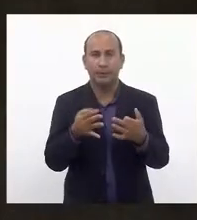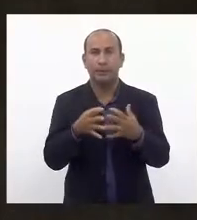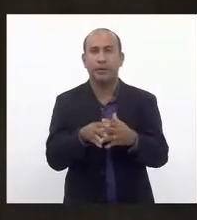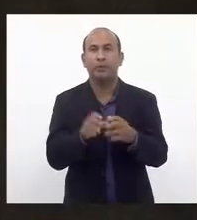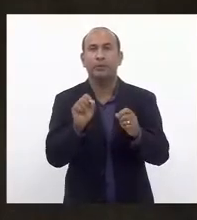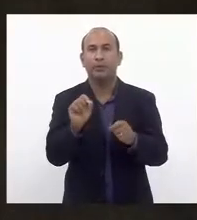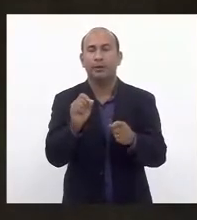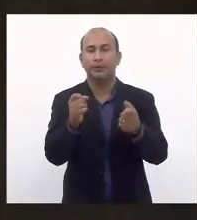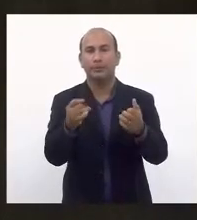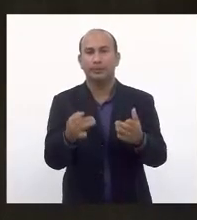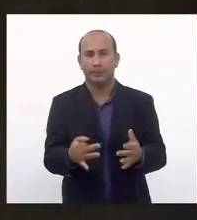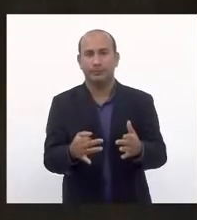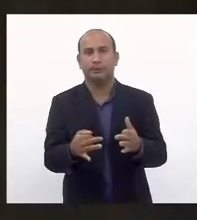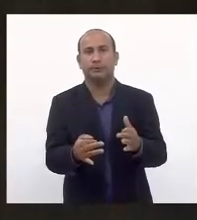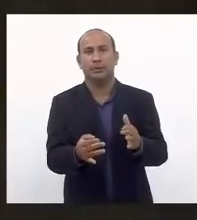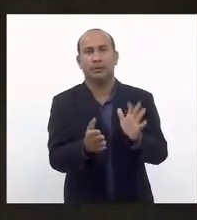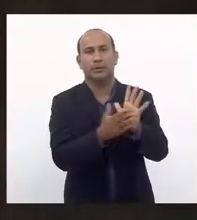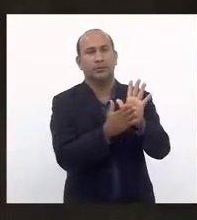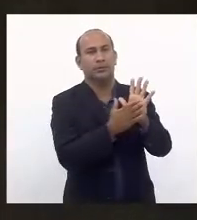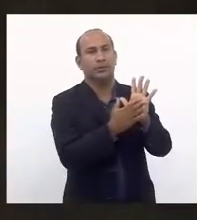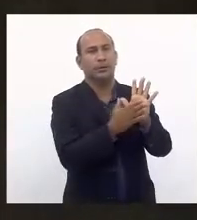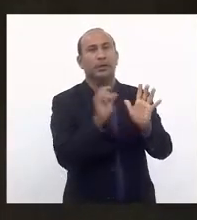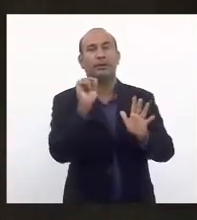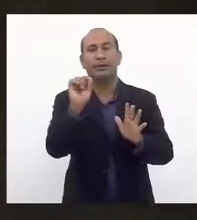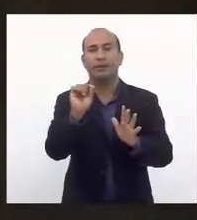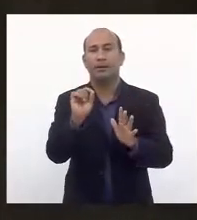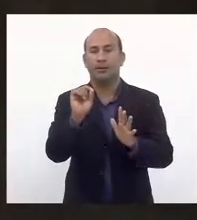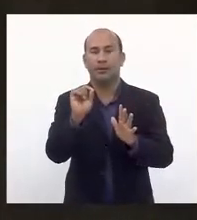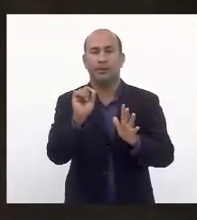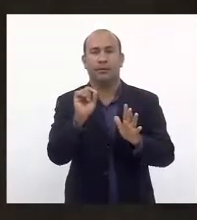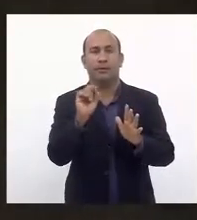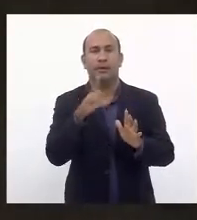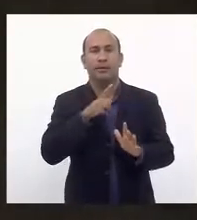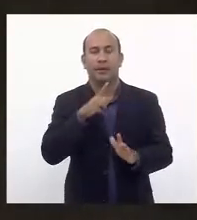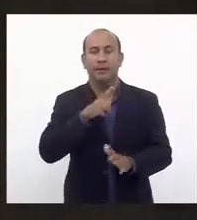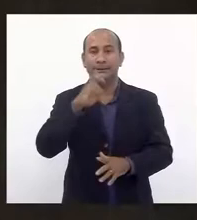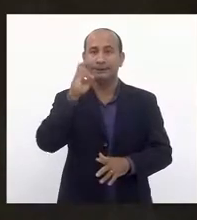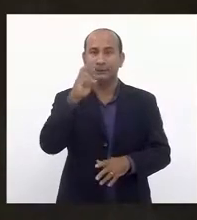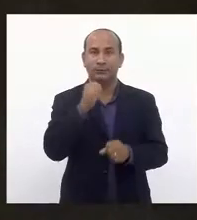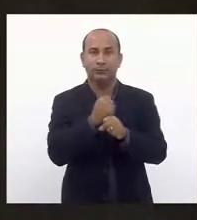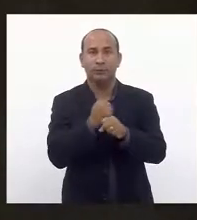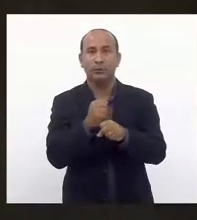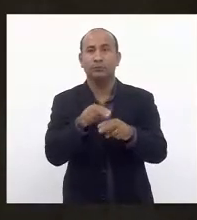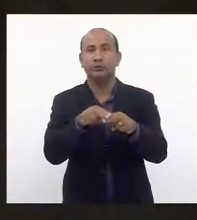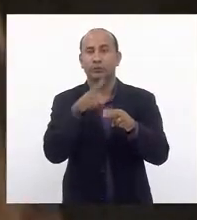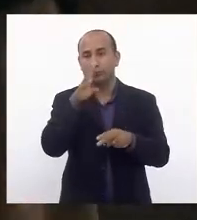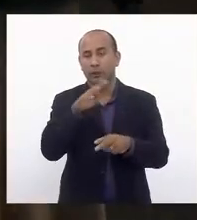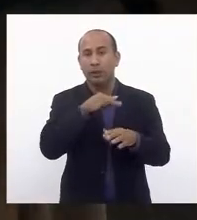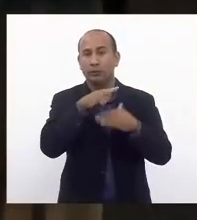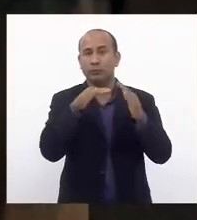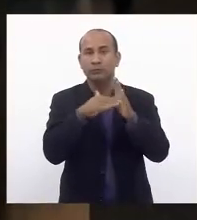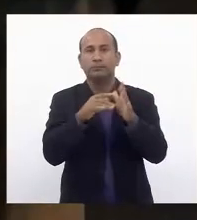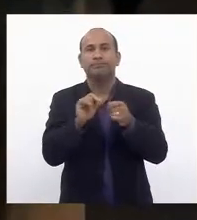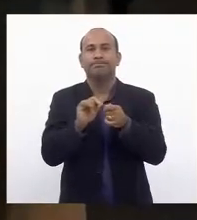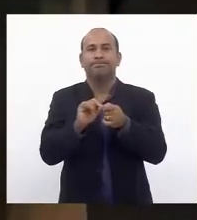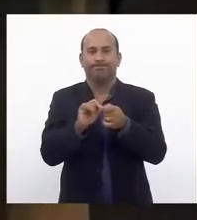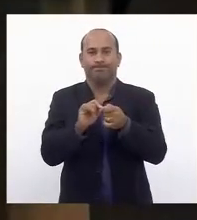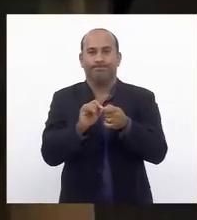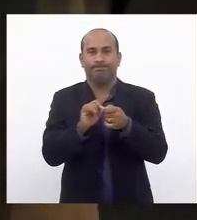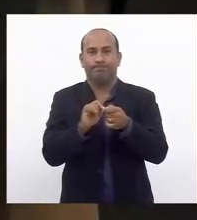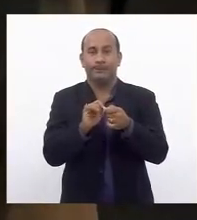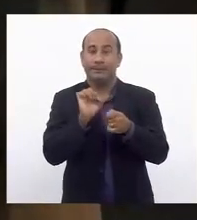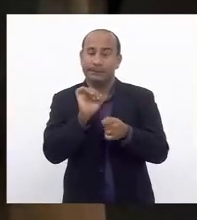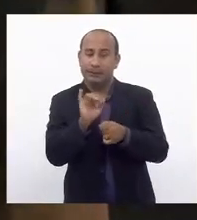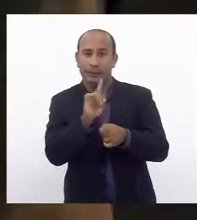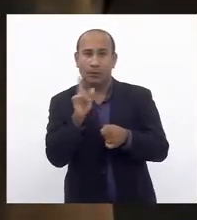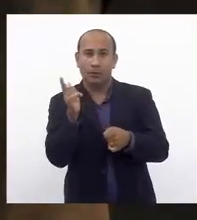o que diz a proposta? Que o Tribunal tem 5 anos para julgar todos os feitos. Se não